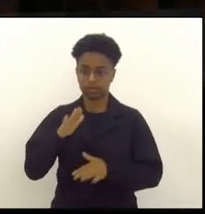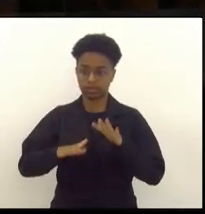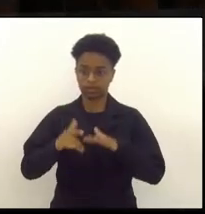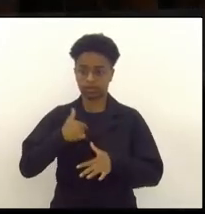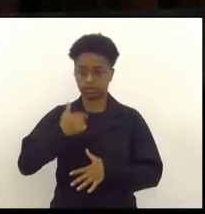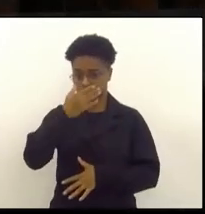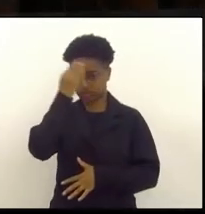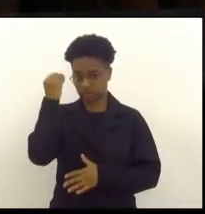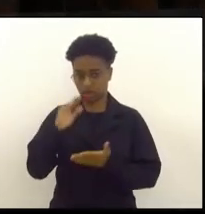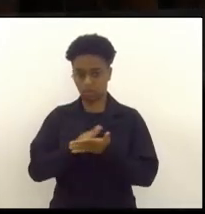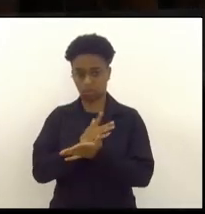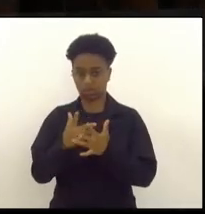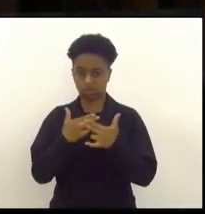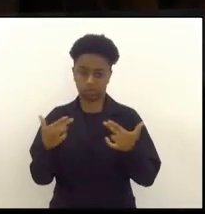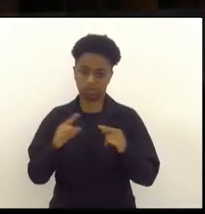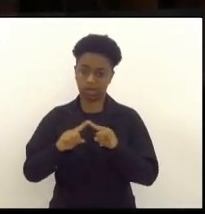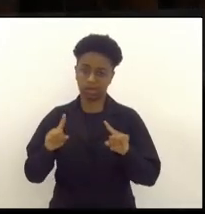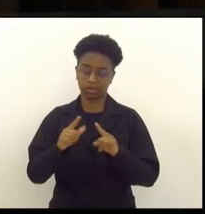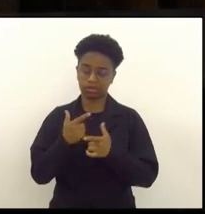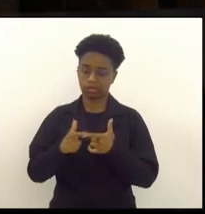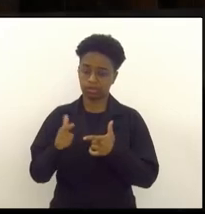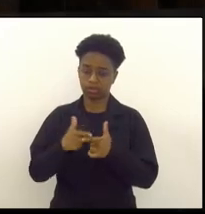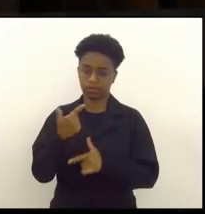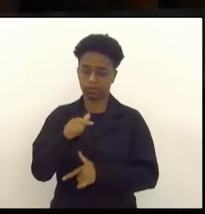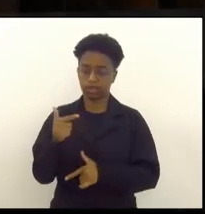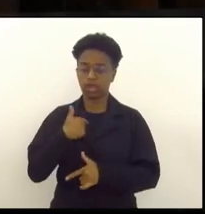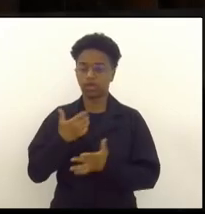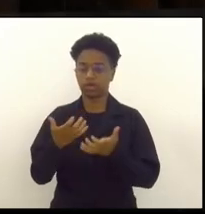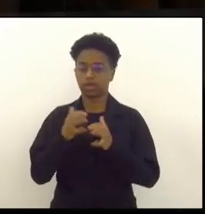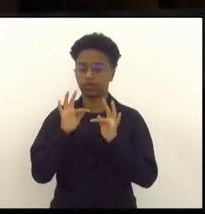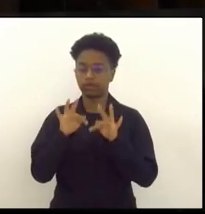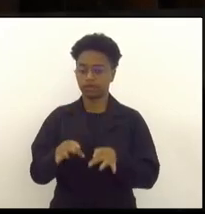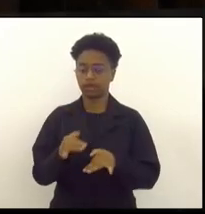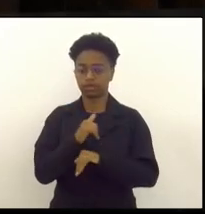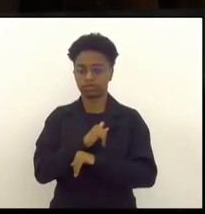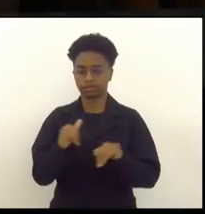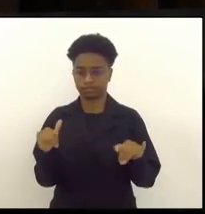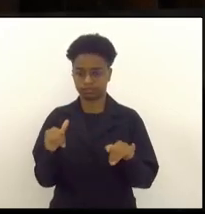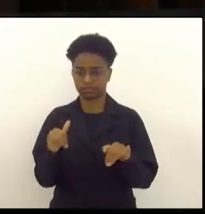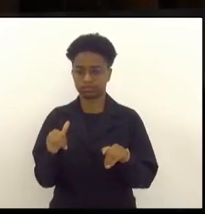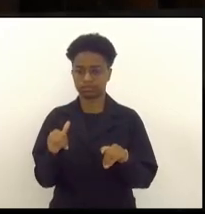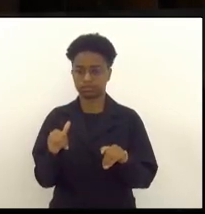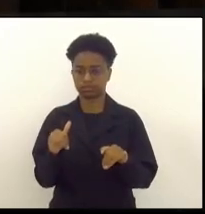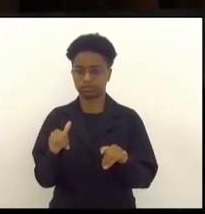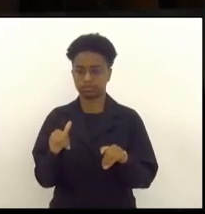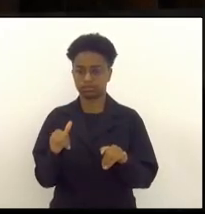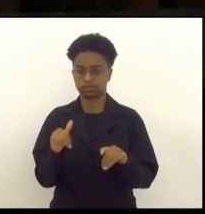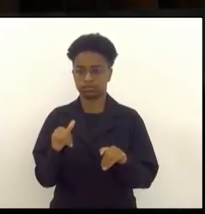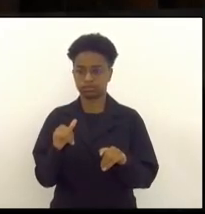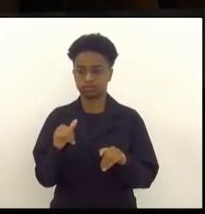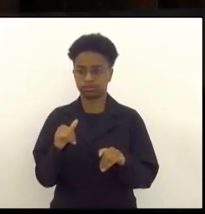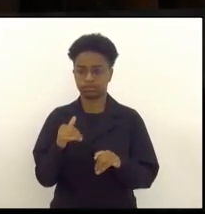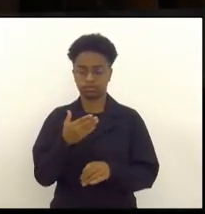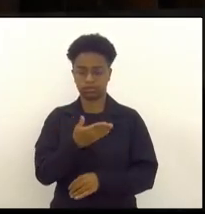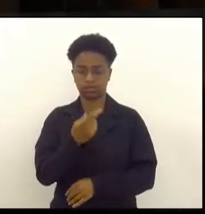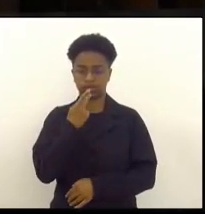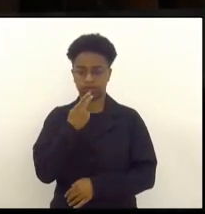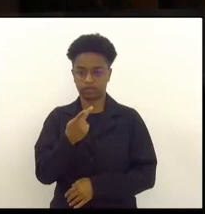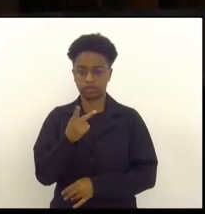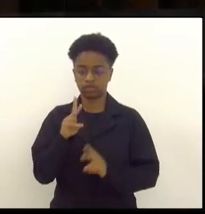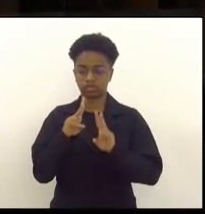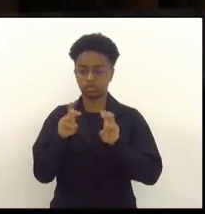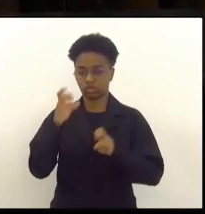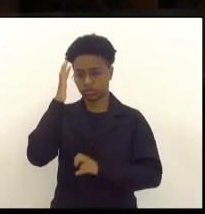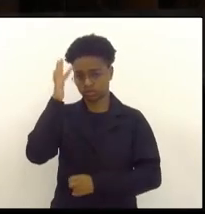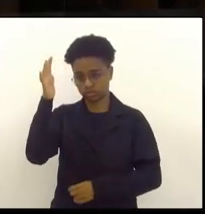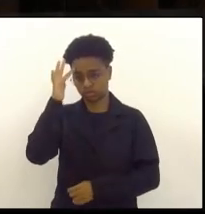esquecido alguma coisa, mas não tenho problema nenhum, mas eu quero encerrar dizendo... Doutora Maria Cristina falou em utopias,